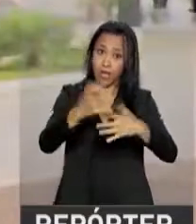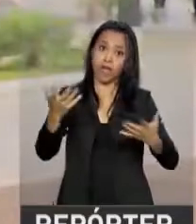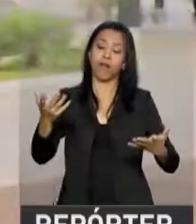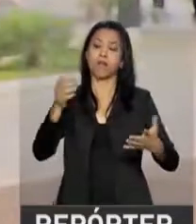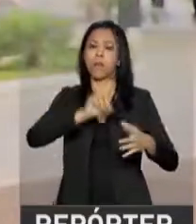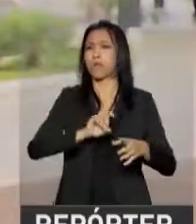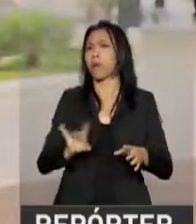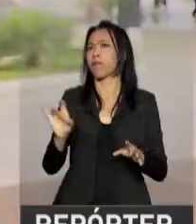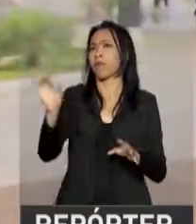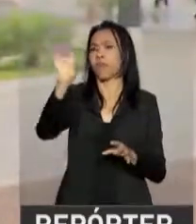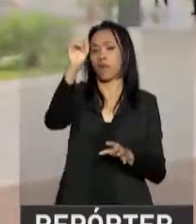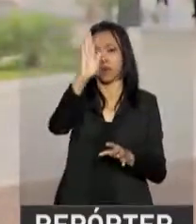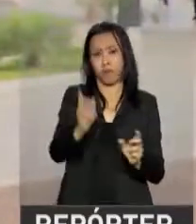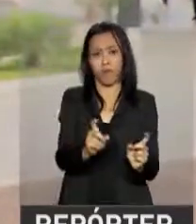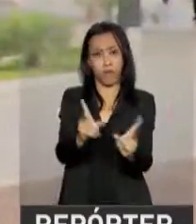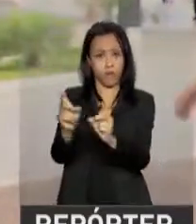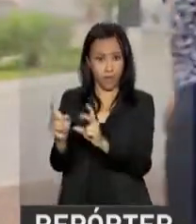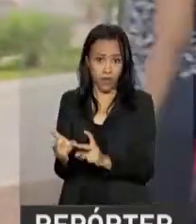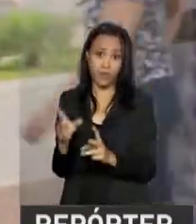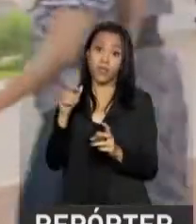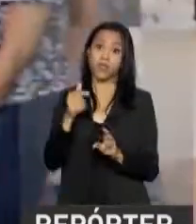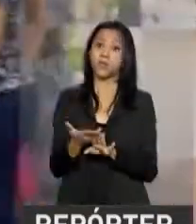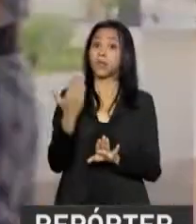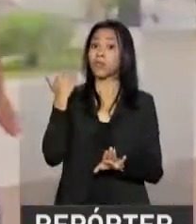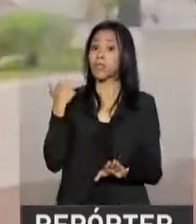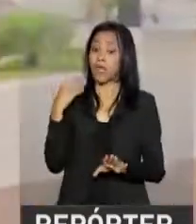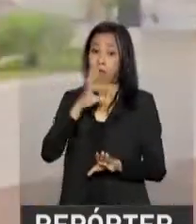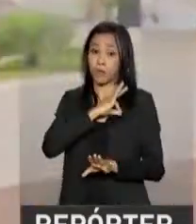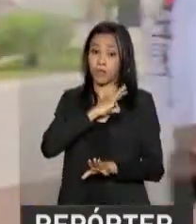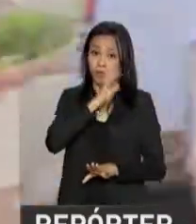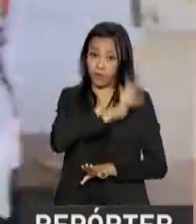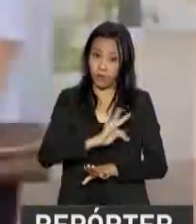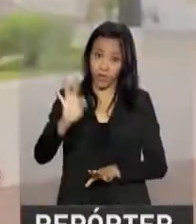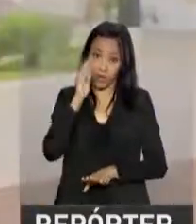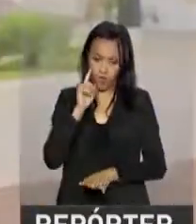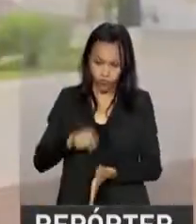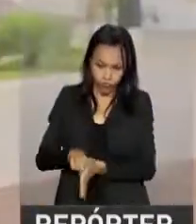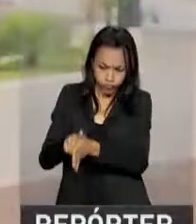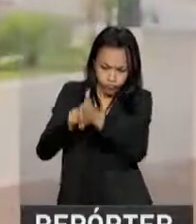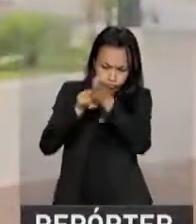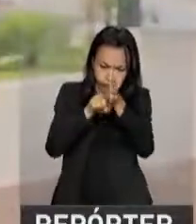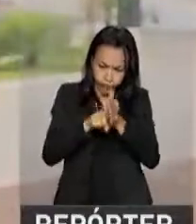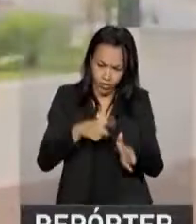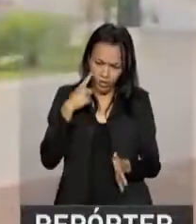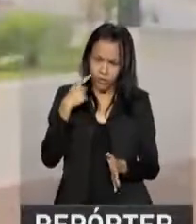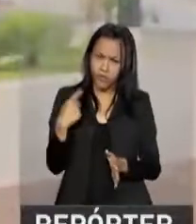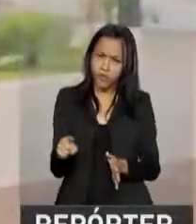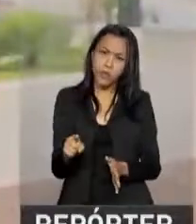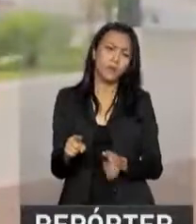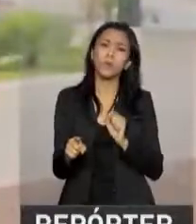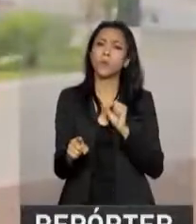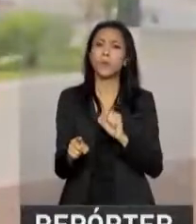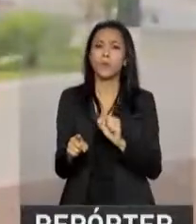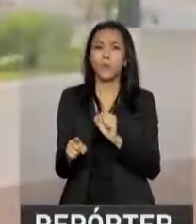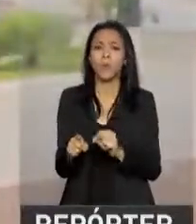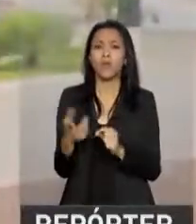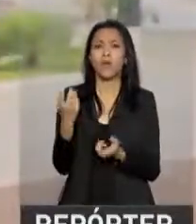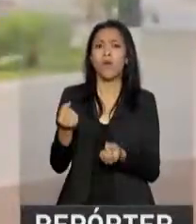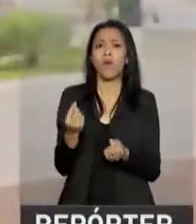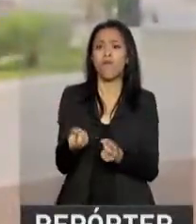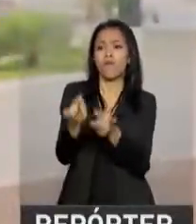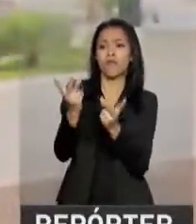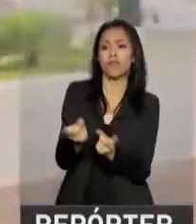o ano passado após operação carne é fraca da polícia federal que revelou um esquema para liberar a comercialização